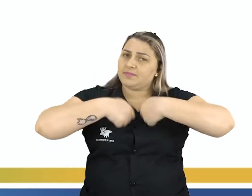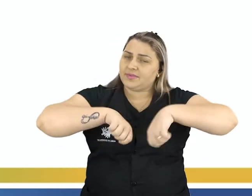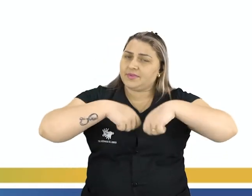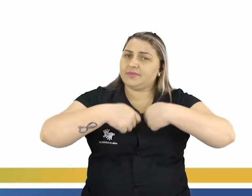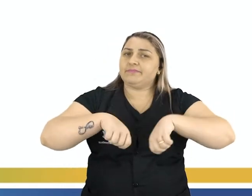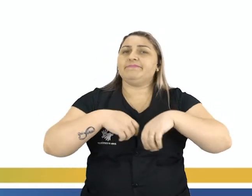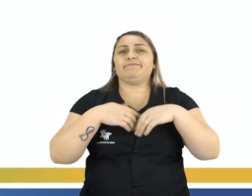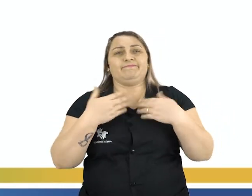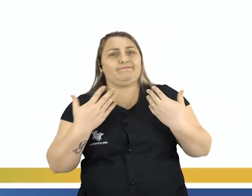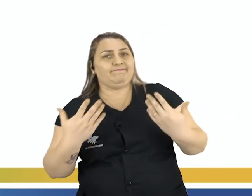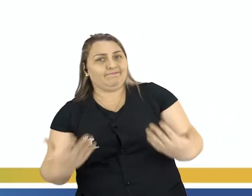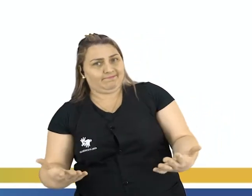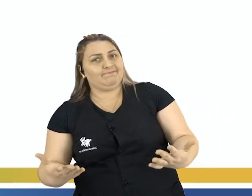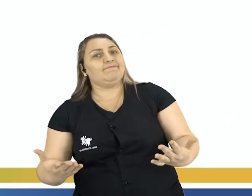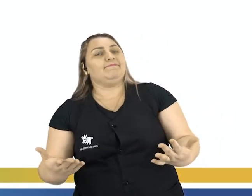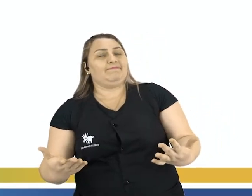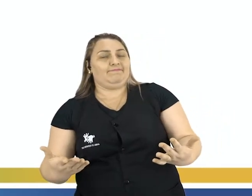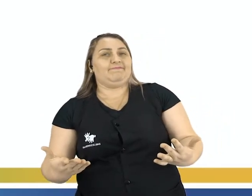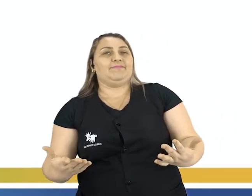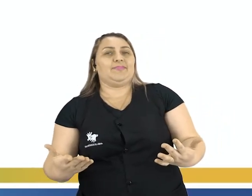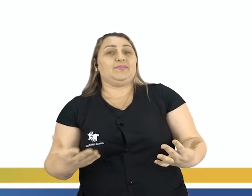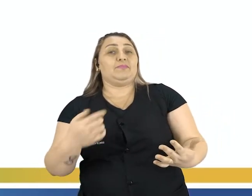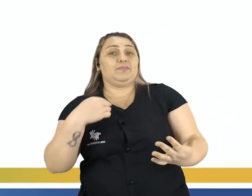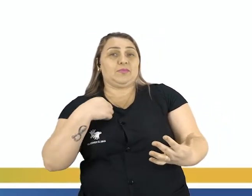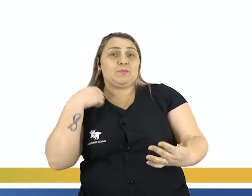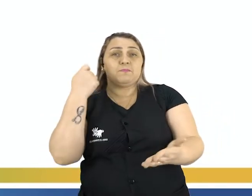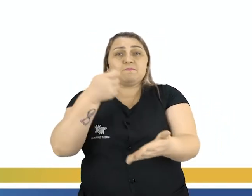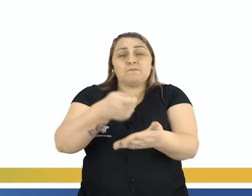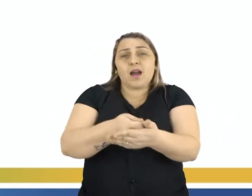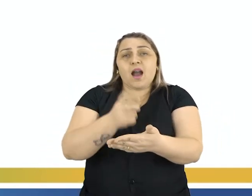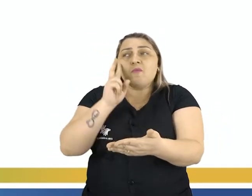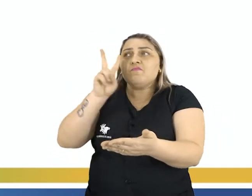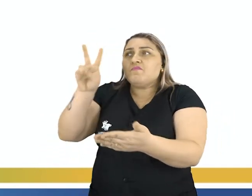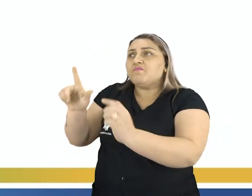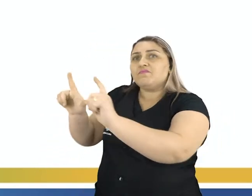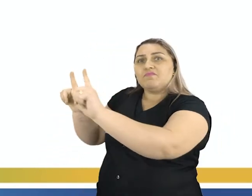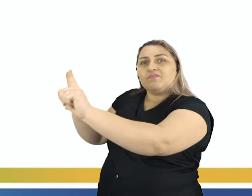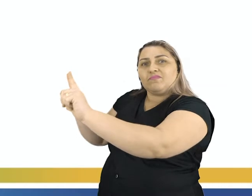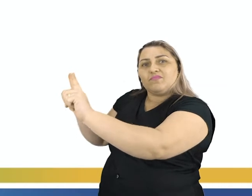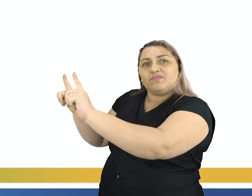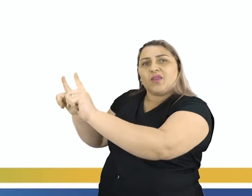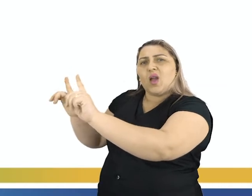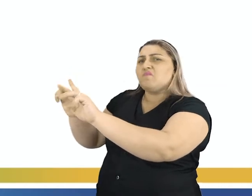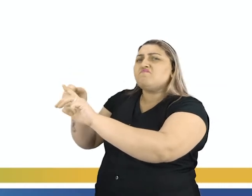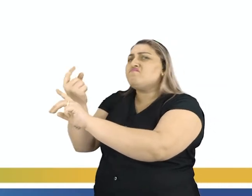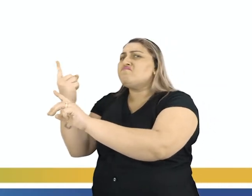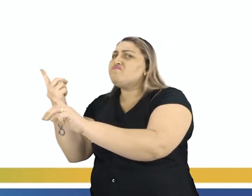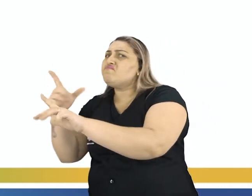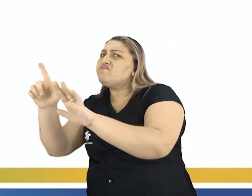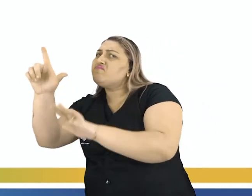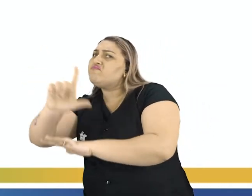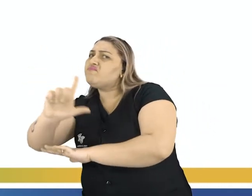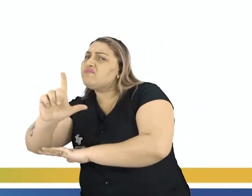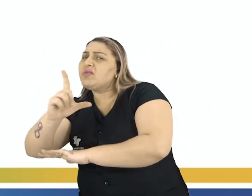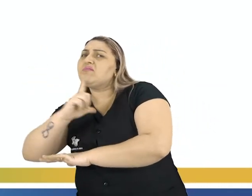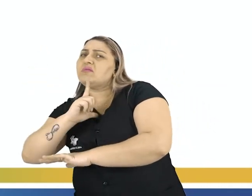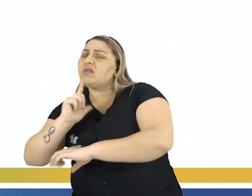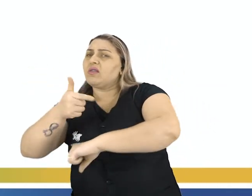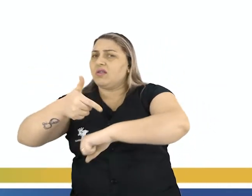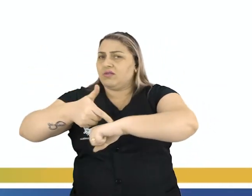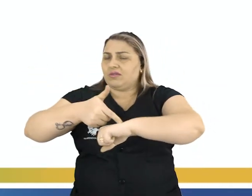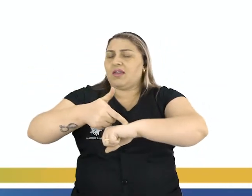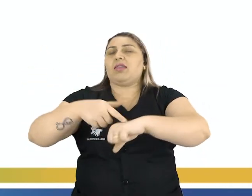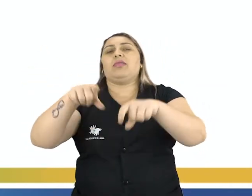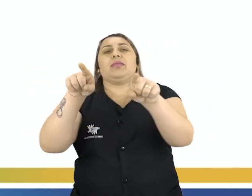nós dizemos quanto nós estamos precisando. Quando a gente paga, a gente olha lá, quantos litros deu de gasolina? Então, a